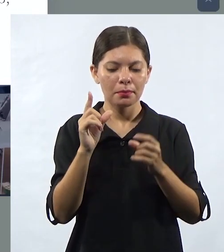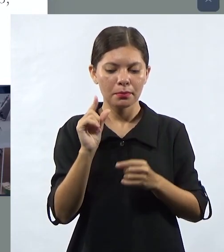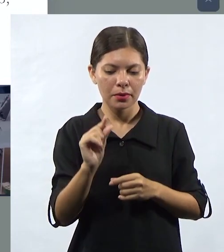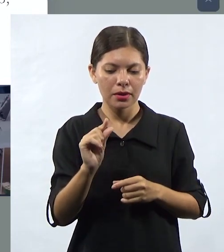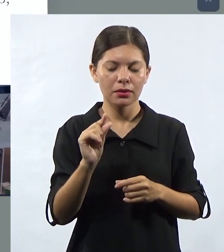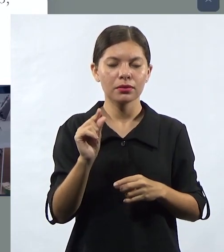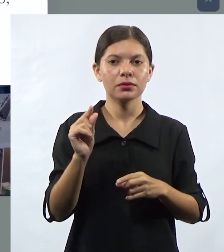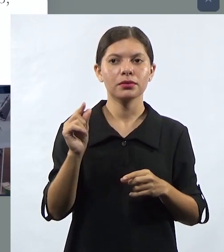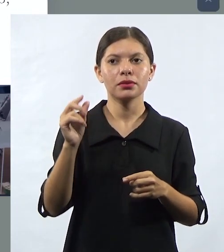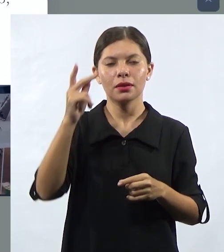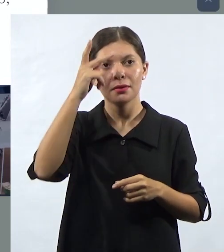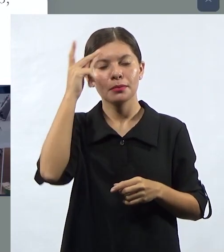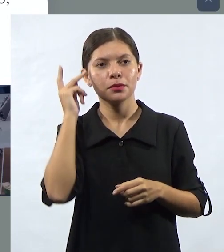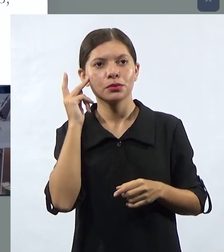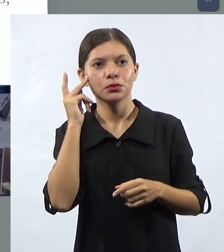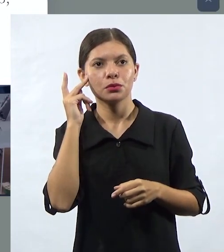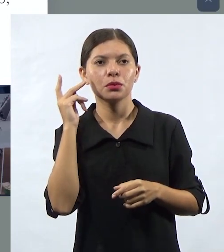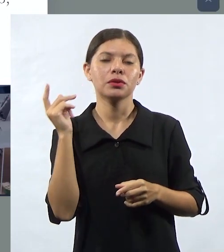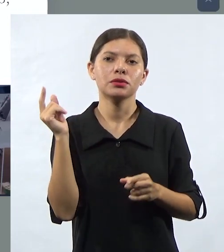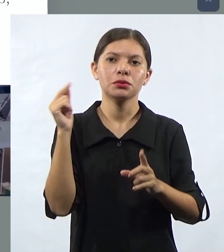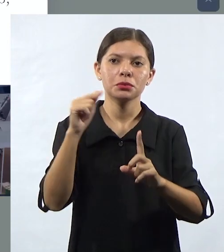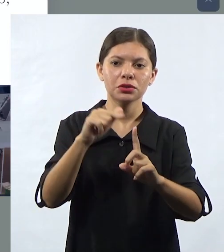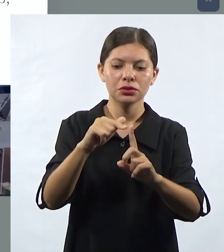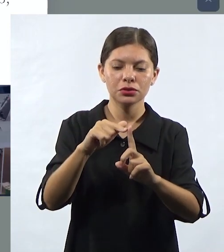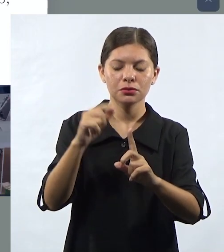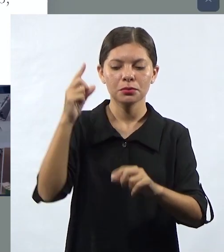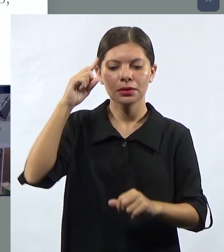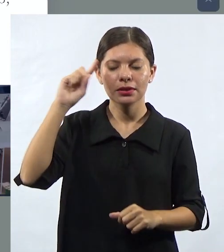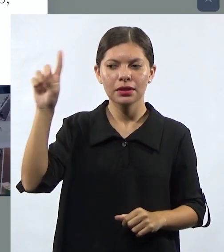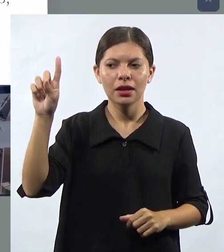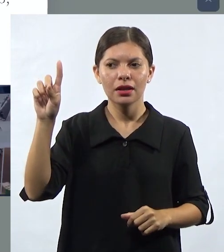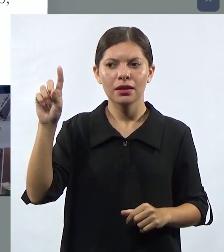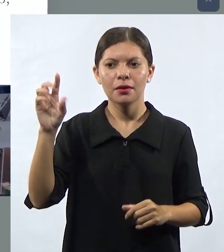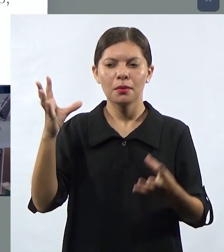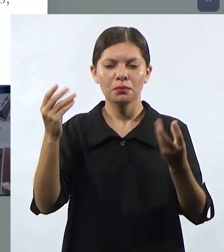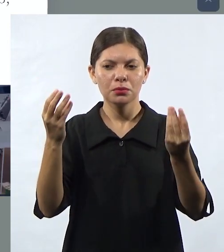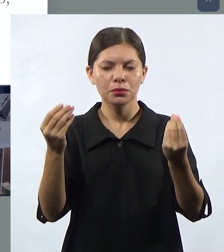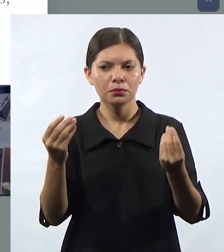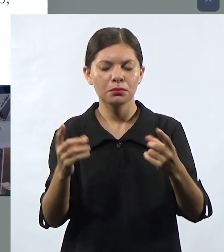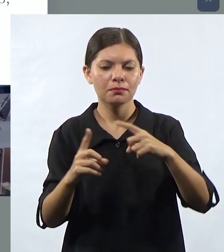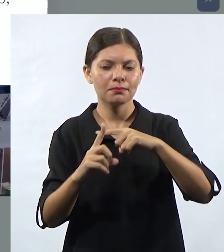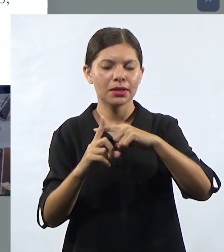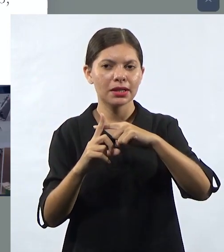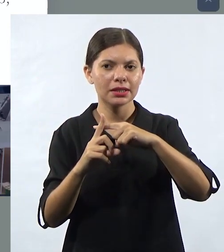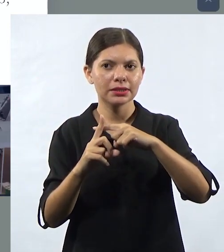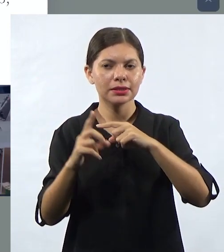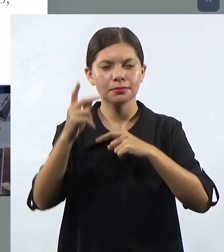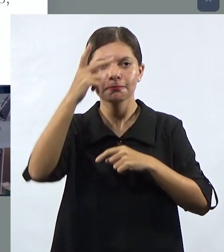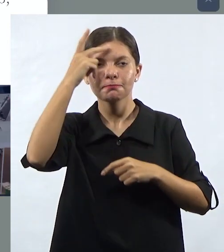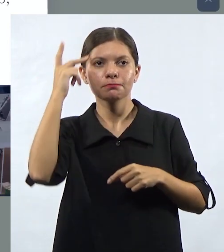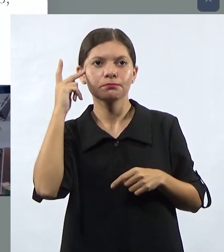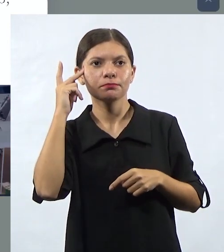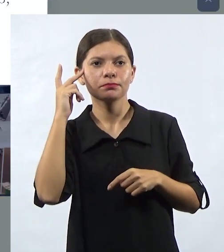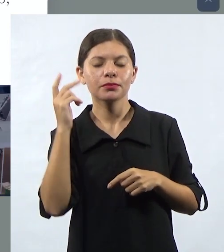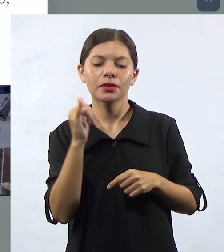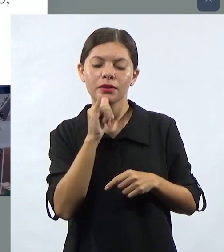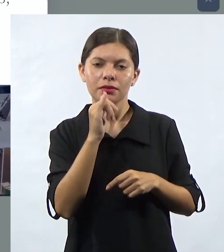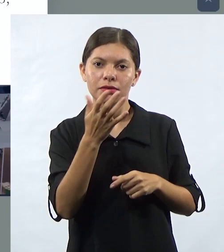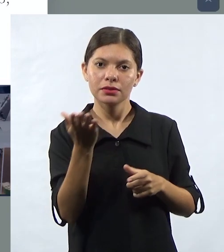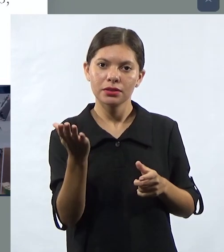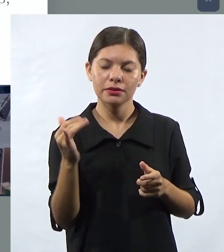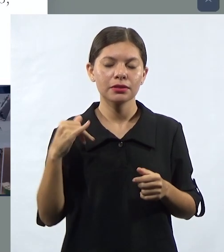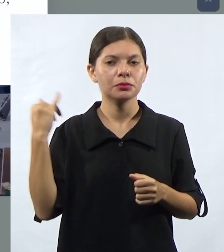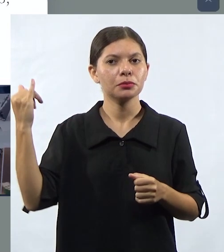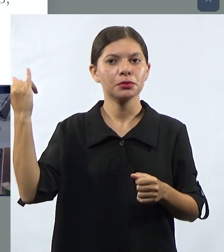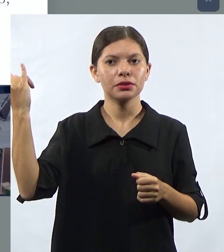é uma ideia, você vai convidar mais pessoas. Então, por exemplo, se vocês vão falar sobre a importância, vocês podem